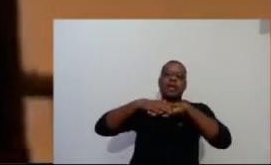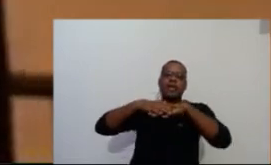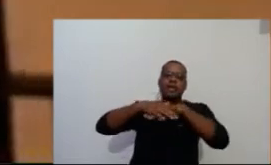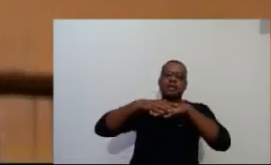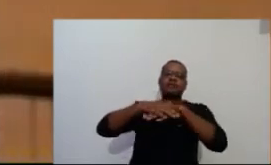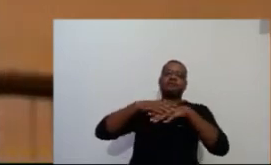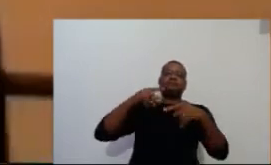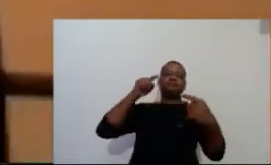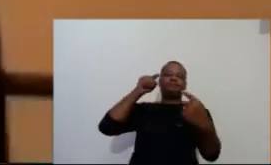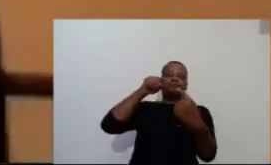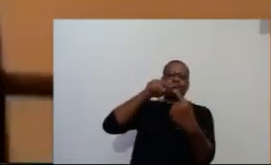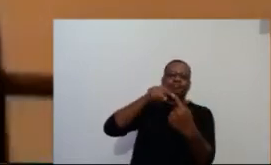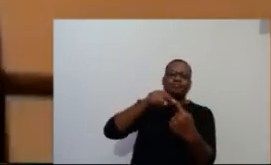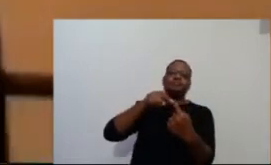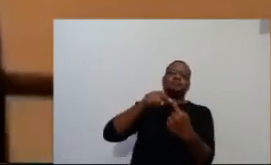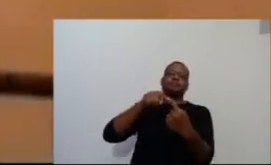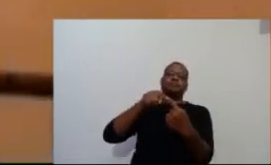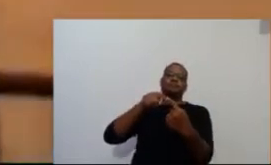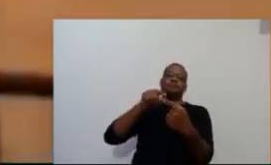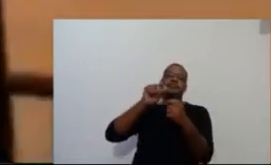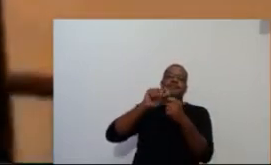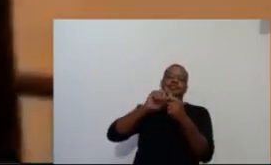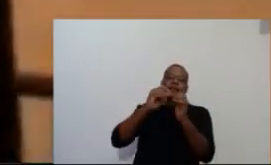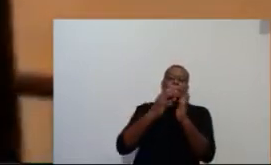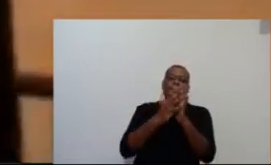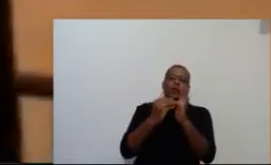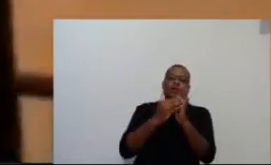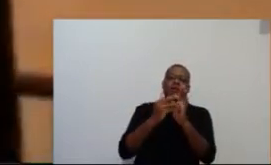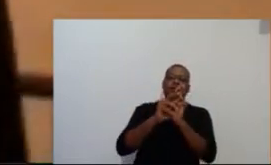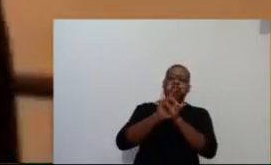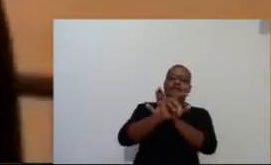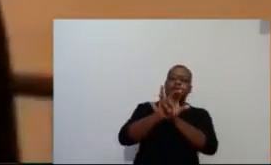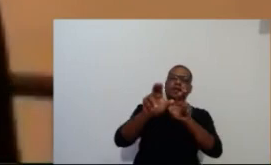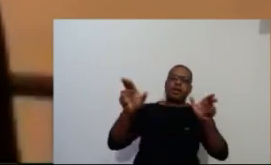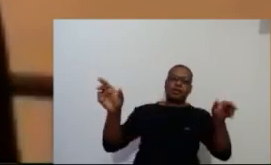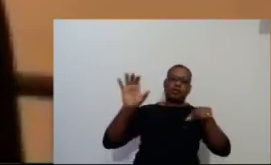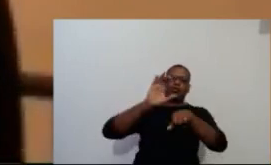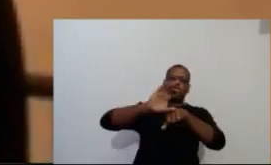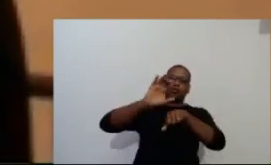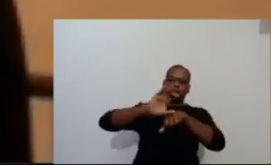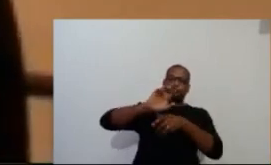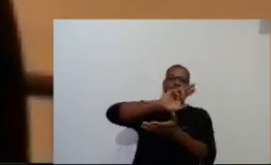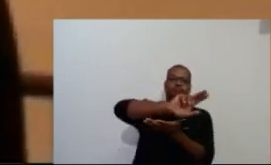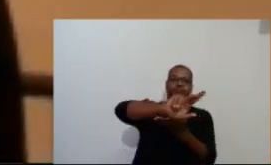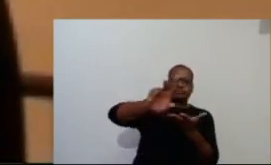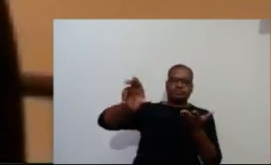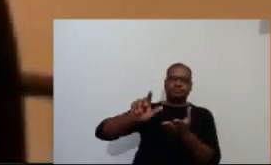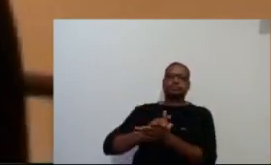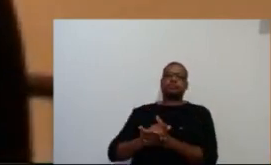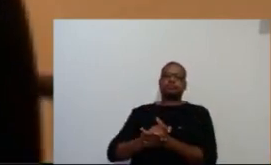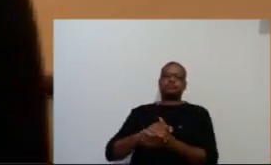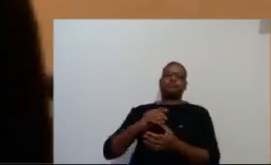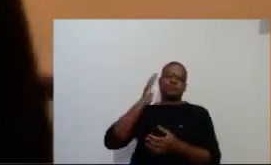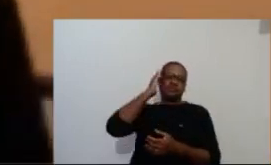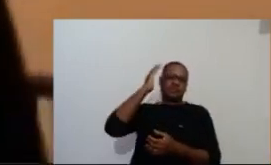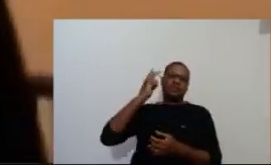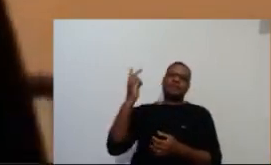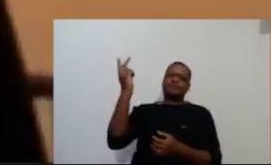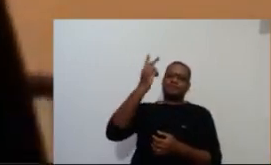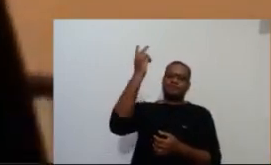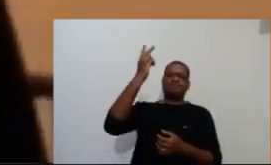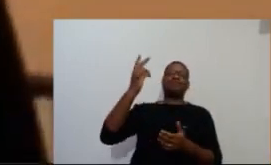especificamente com modelos diferentes para cada um desses cursos. Eu acho isso muito rico, acho que isso é um diferencial. Uma abrangência enorme,